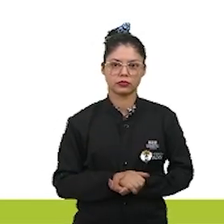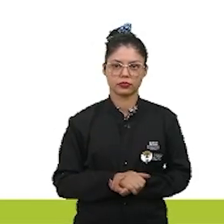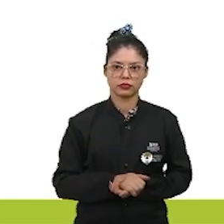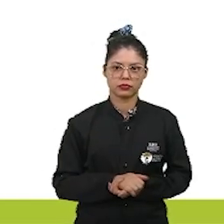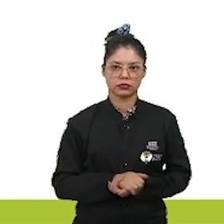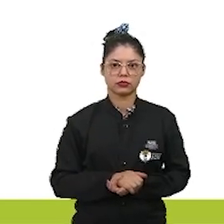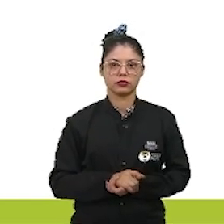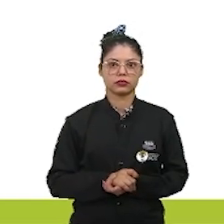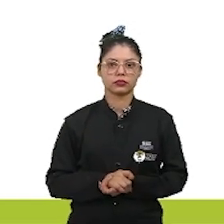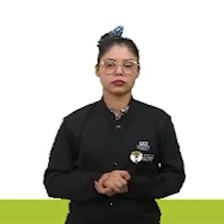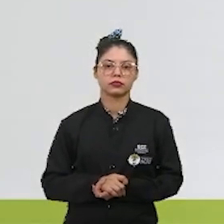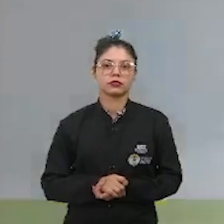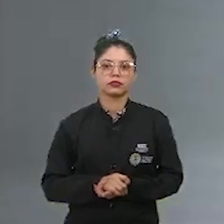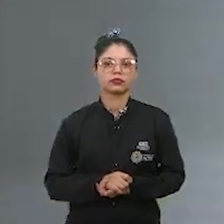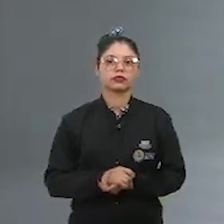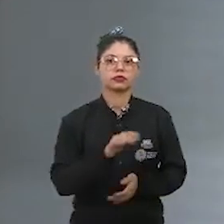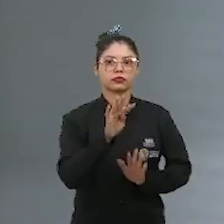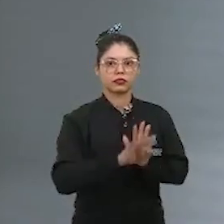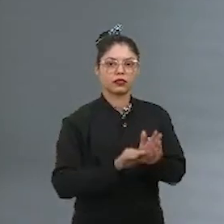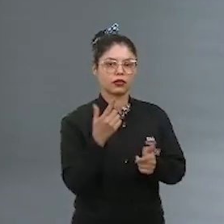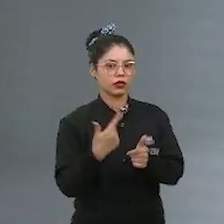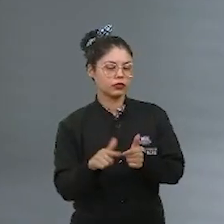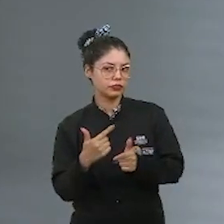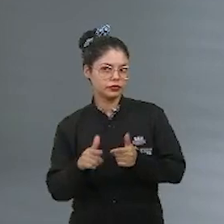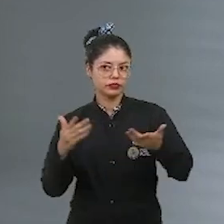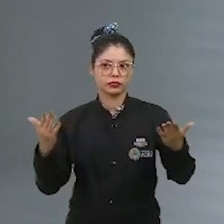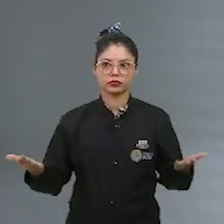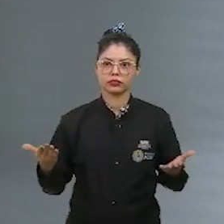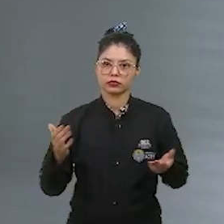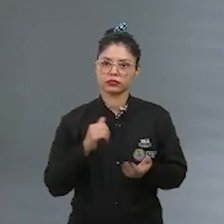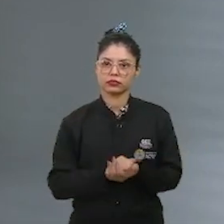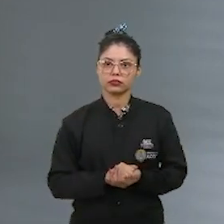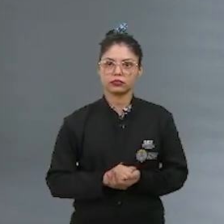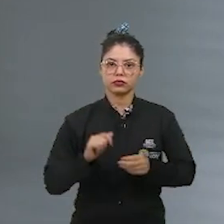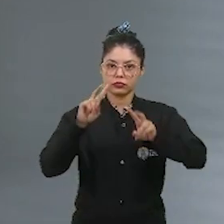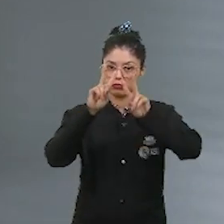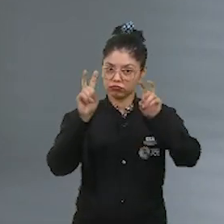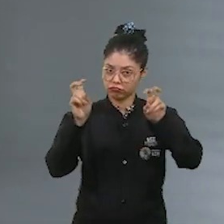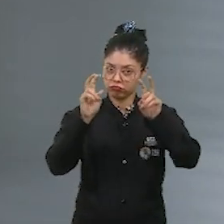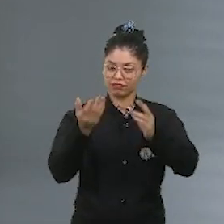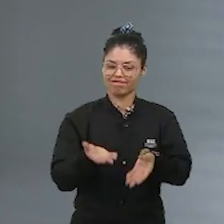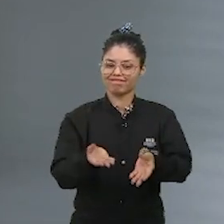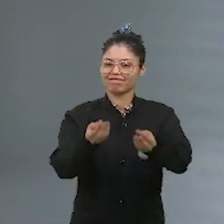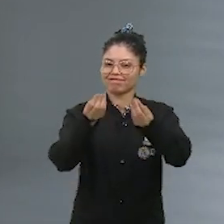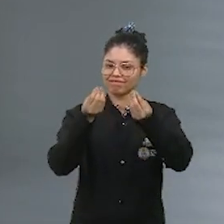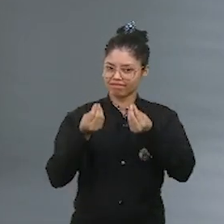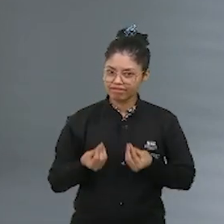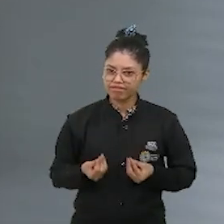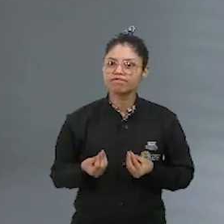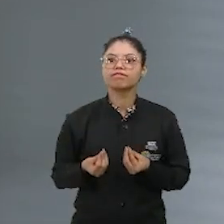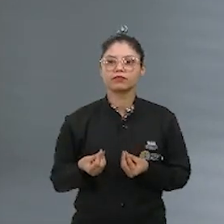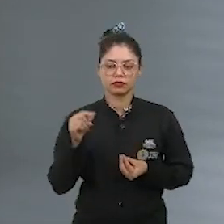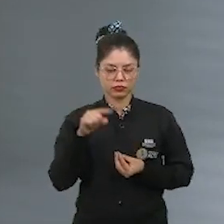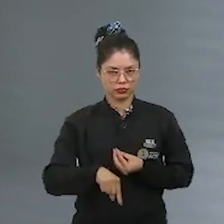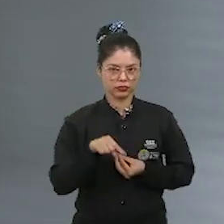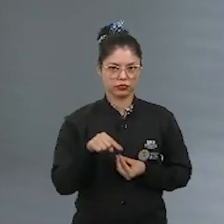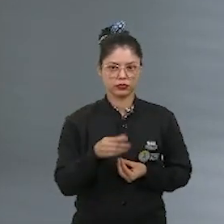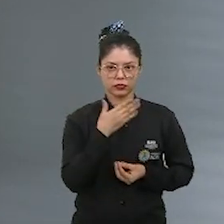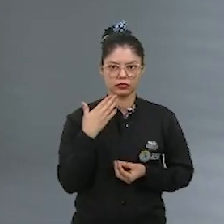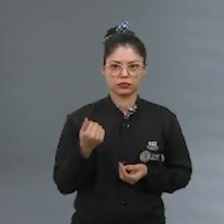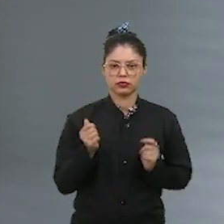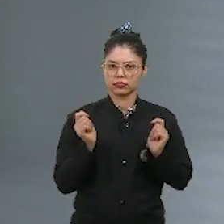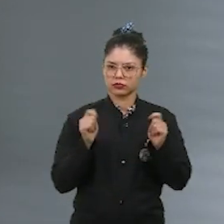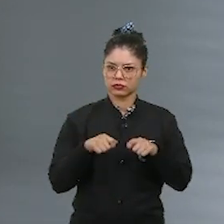afirma. Pessoal, esse é um problema, receber esses refugiados e lidar com eles da melhor